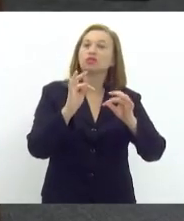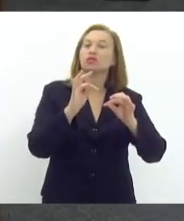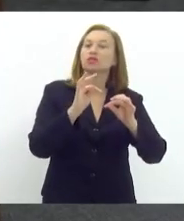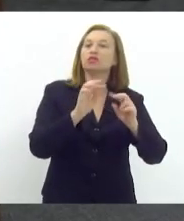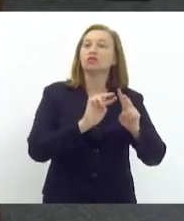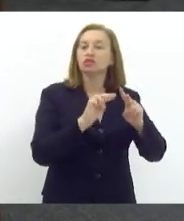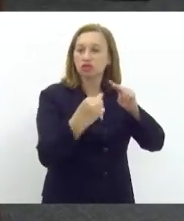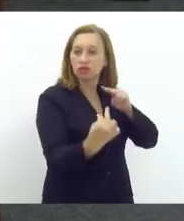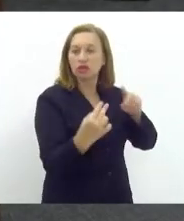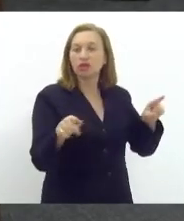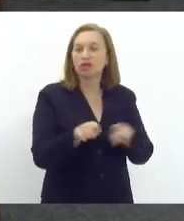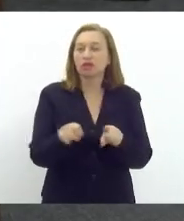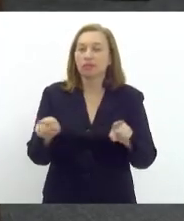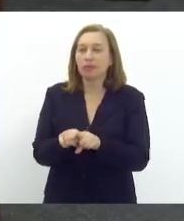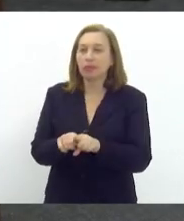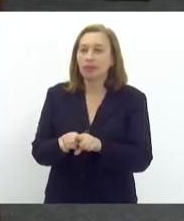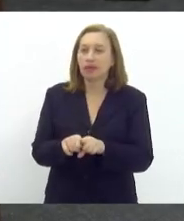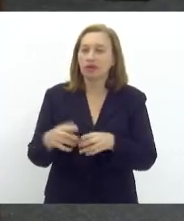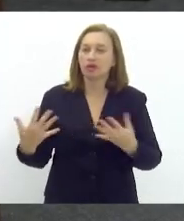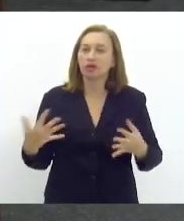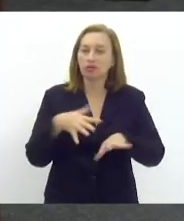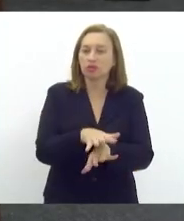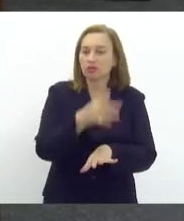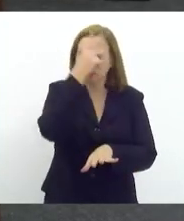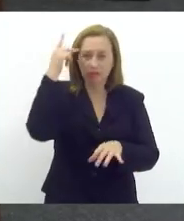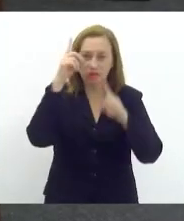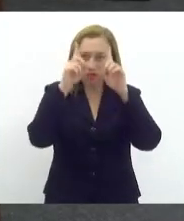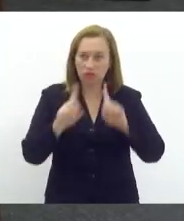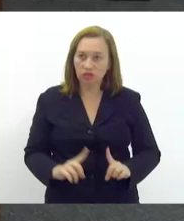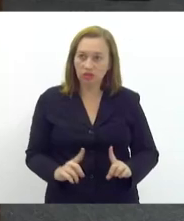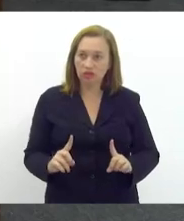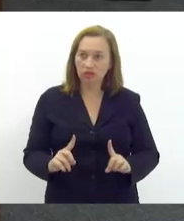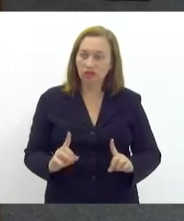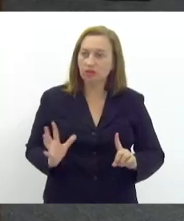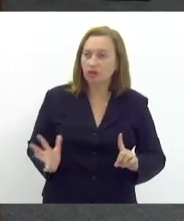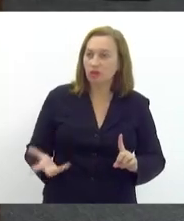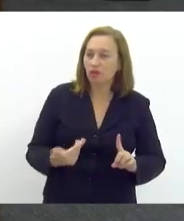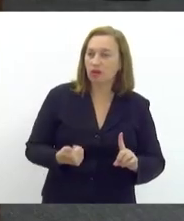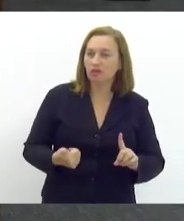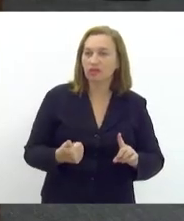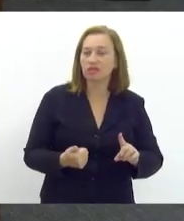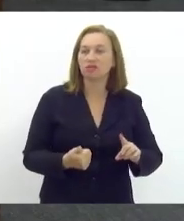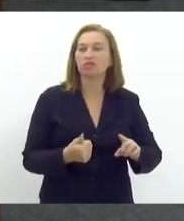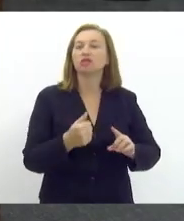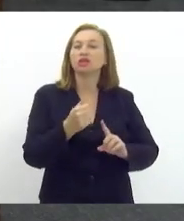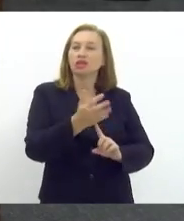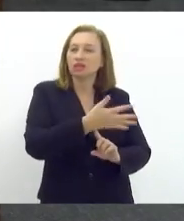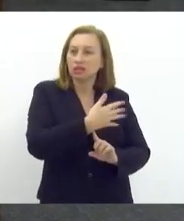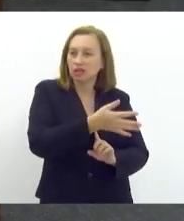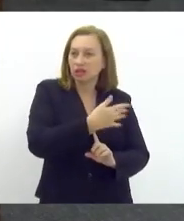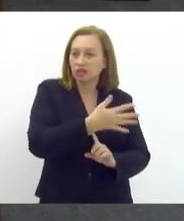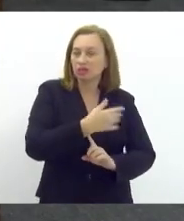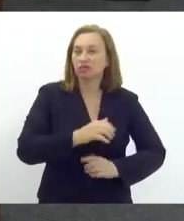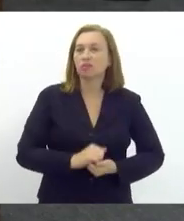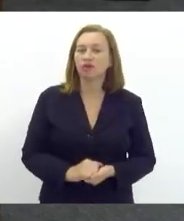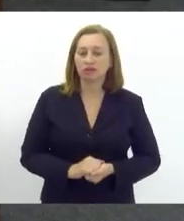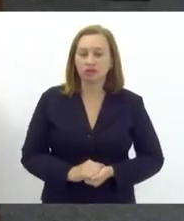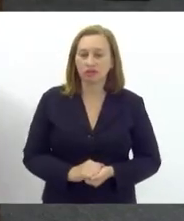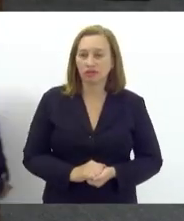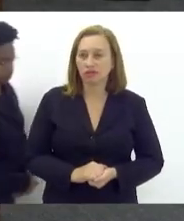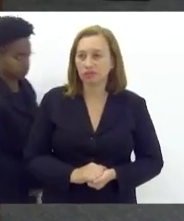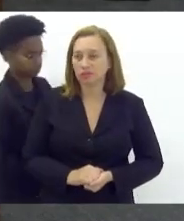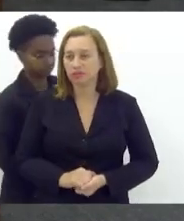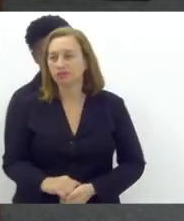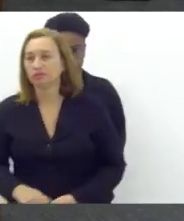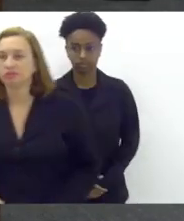prevê a promoção de inclusão de pessoas com deficiência na qualificação tecnológica na Essência a